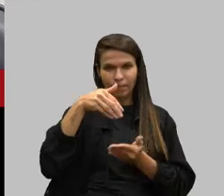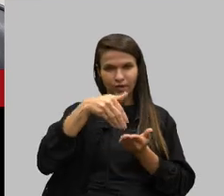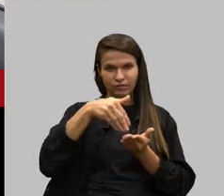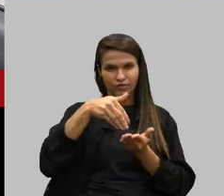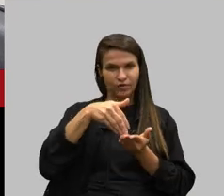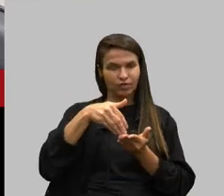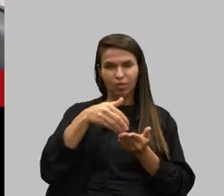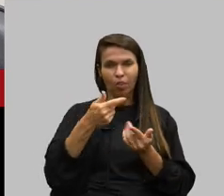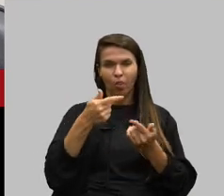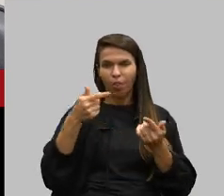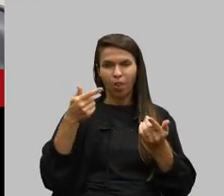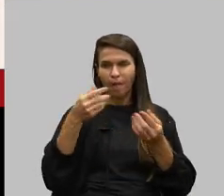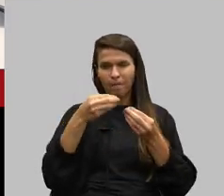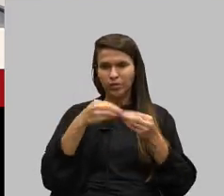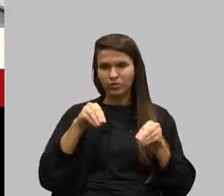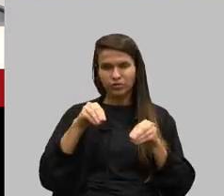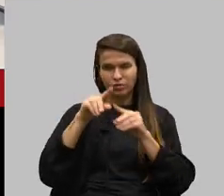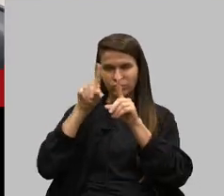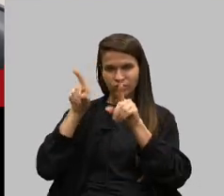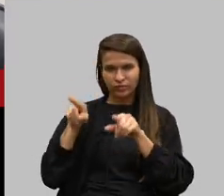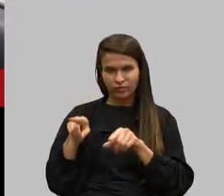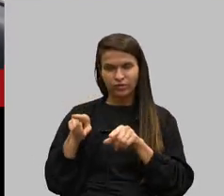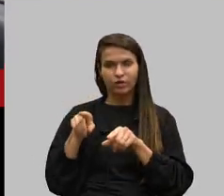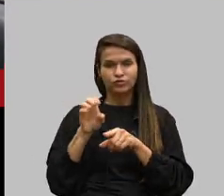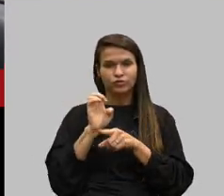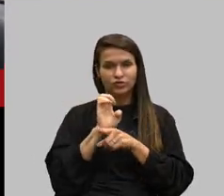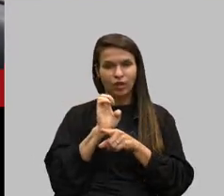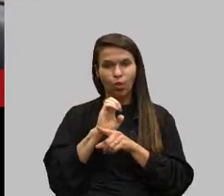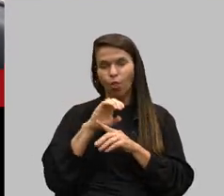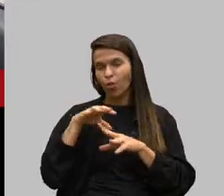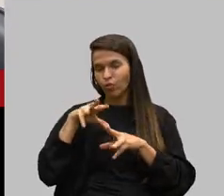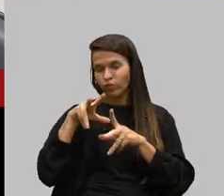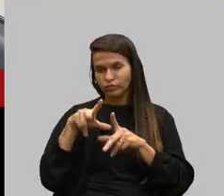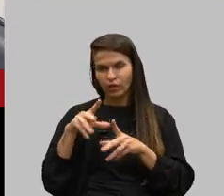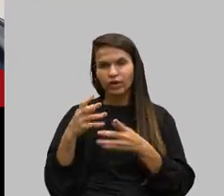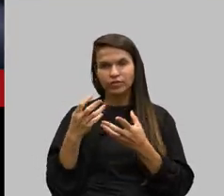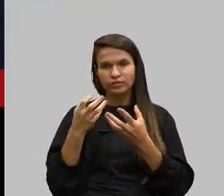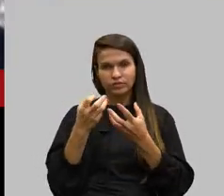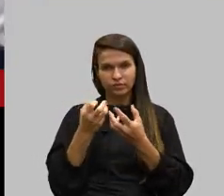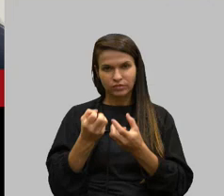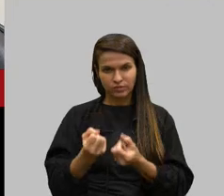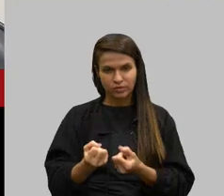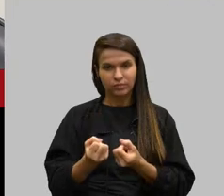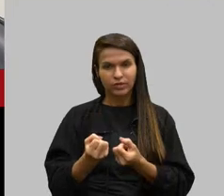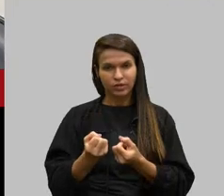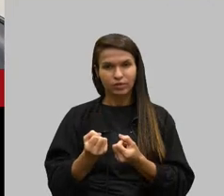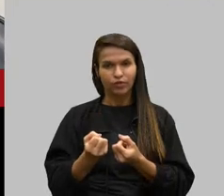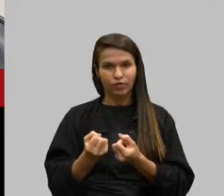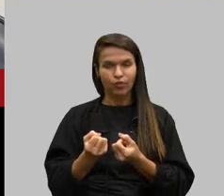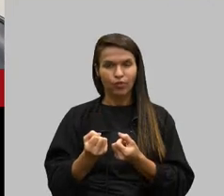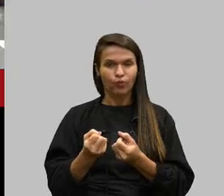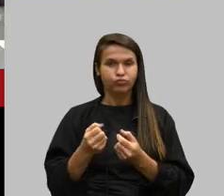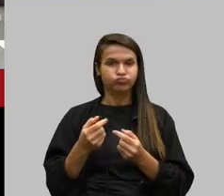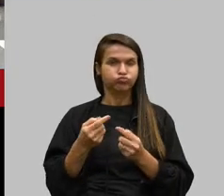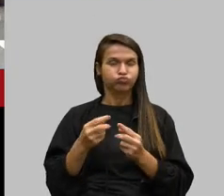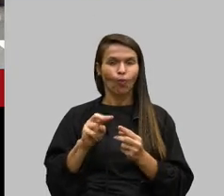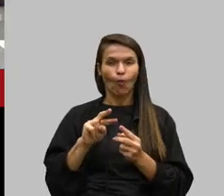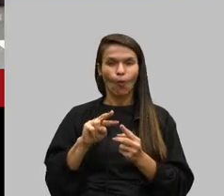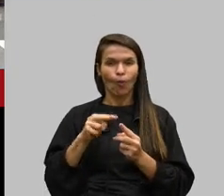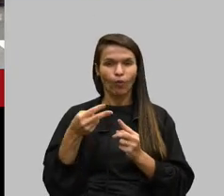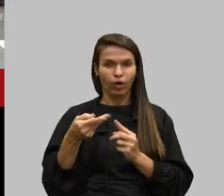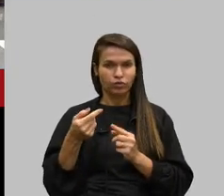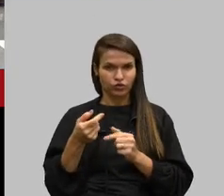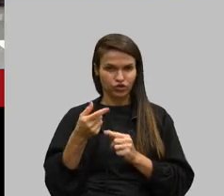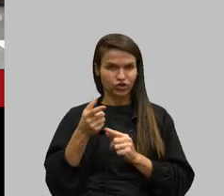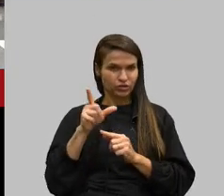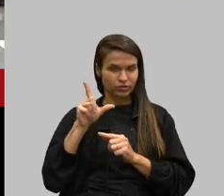prejuízo a nenhum servidor do estado porque todos eles receberão eh o retroativo com relação